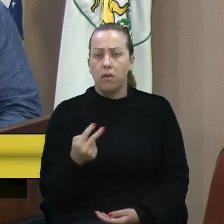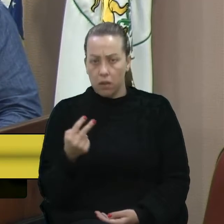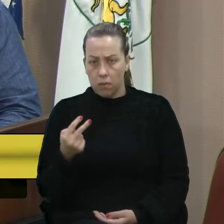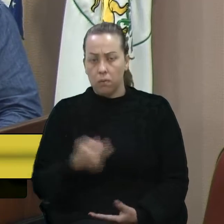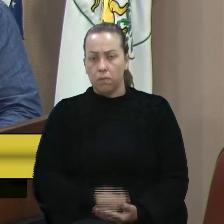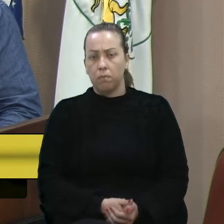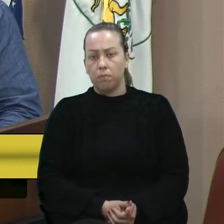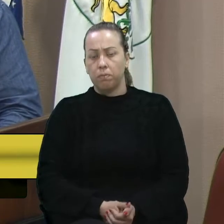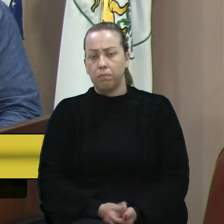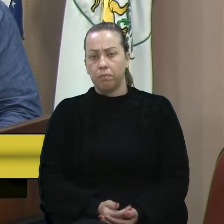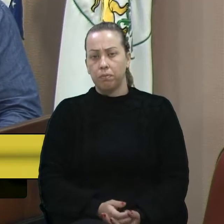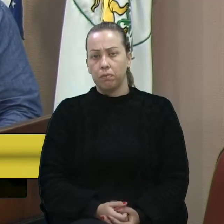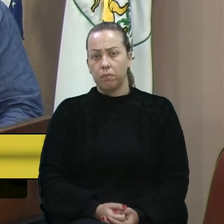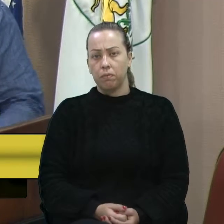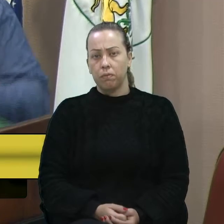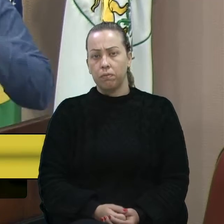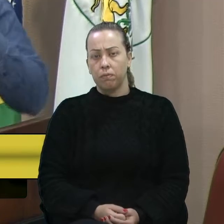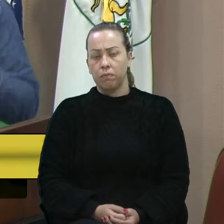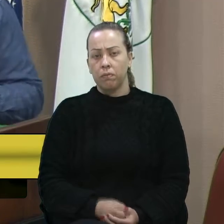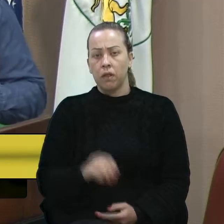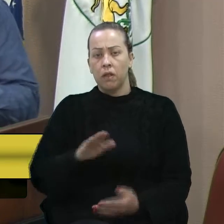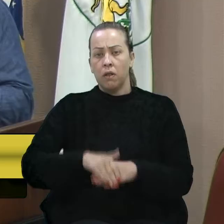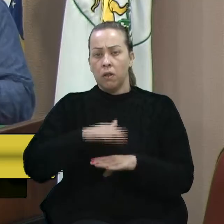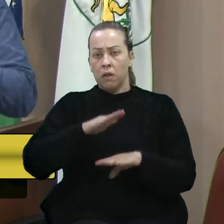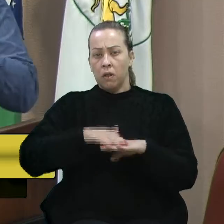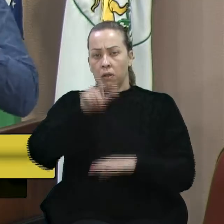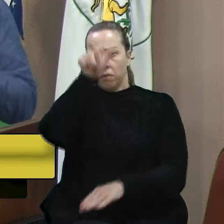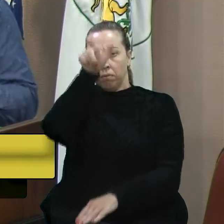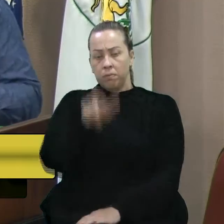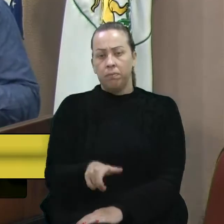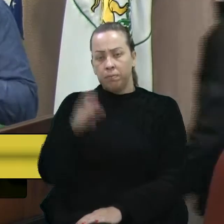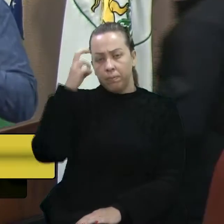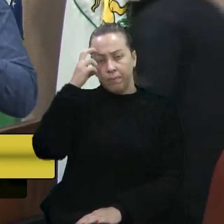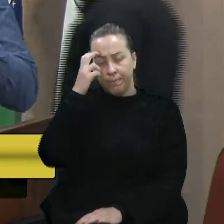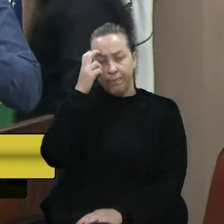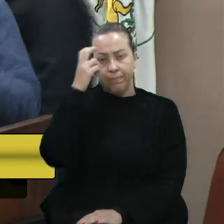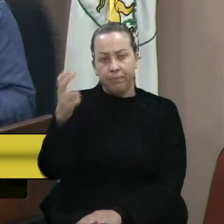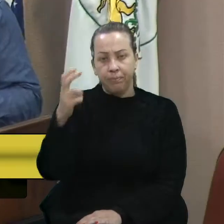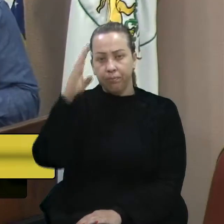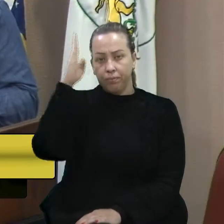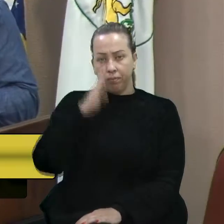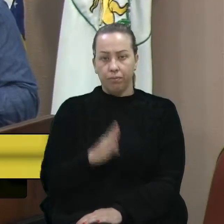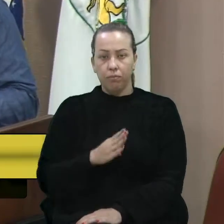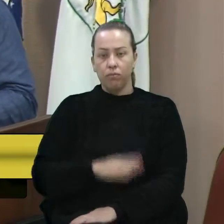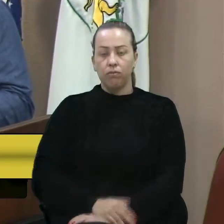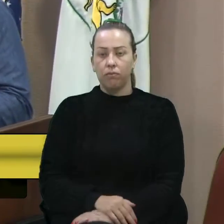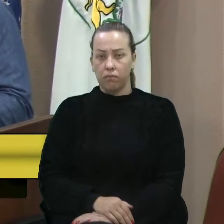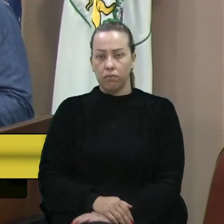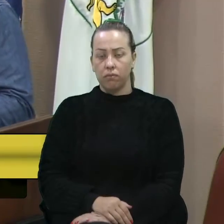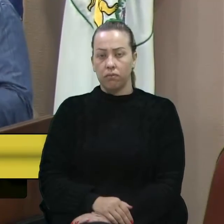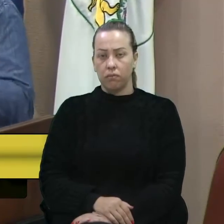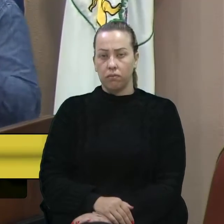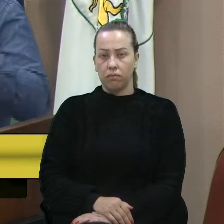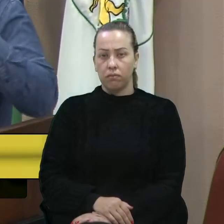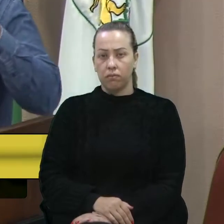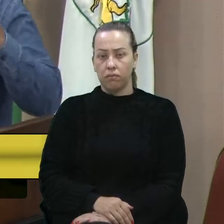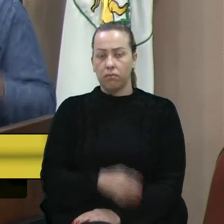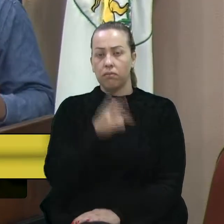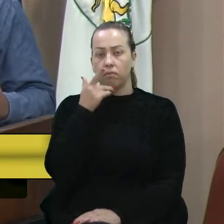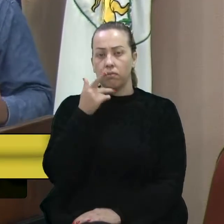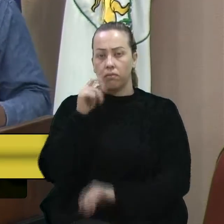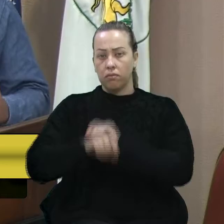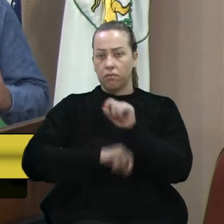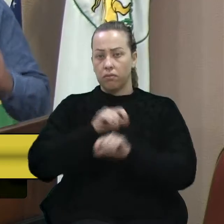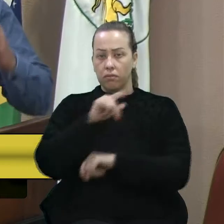reconhecidamente um dos maiores intelectuais do Brasil quando se fala